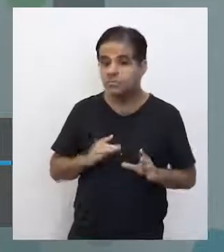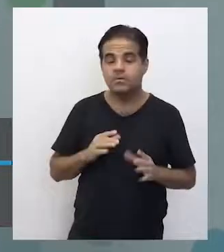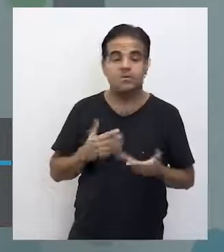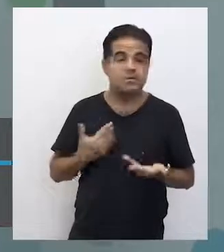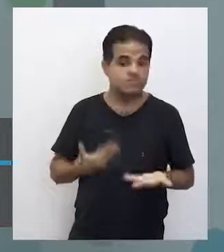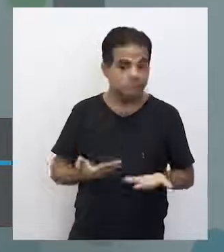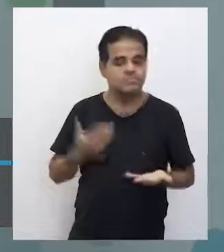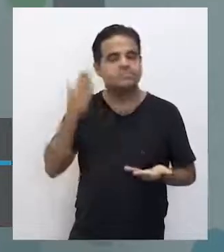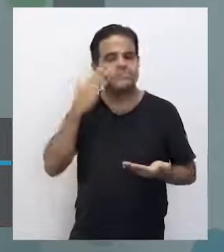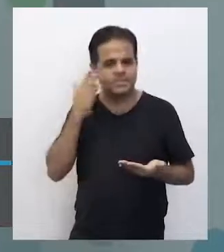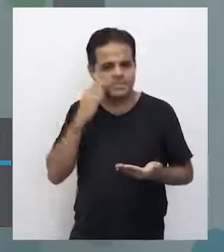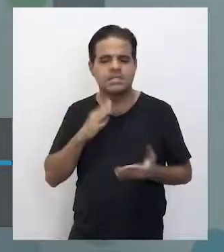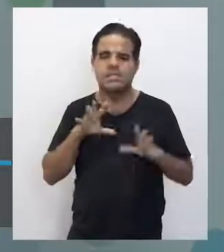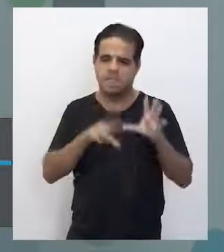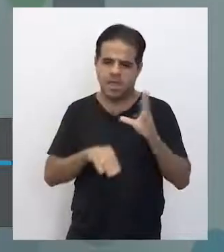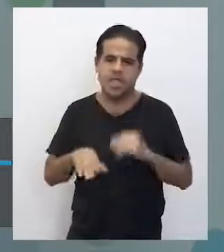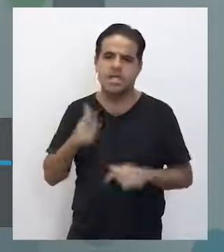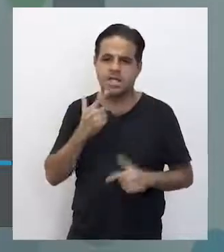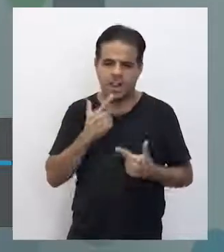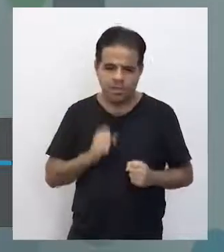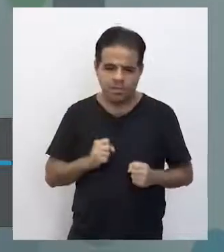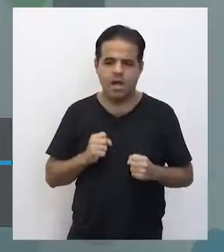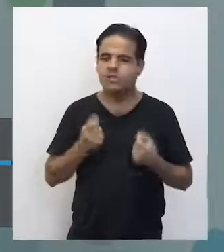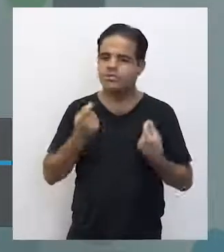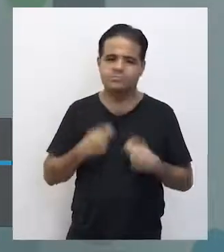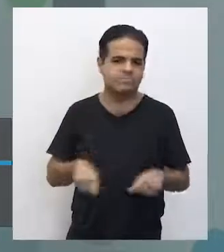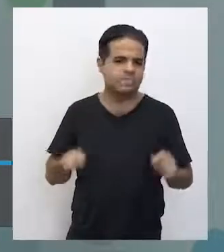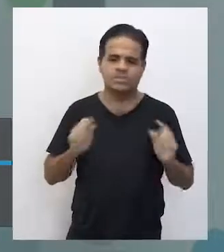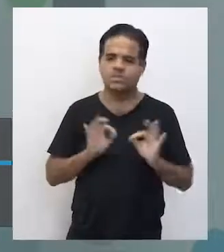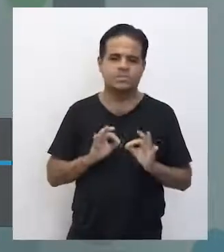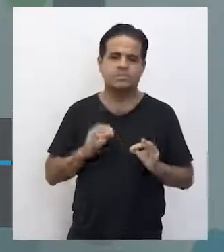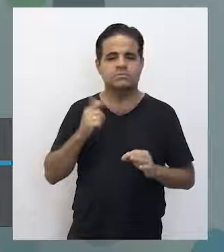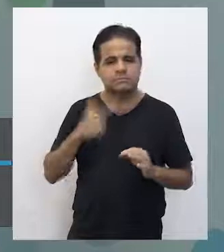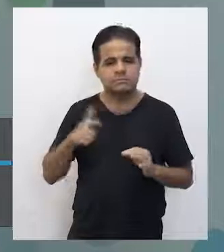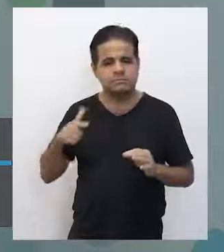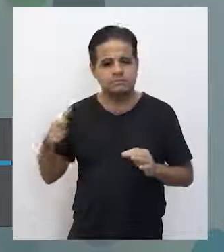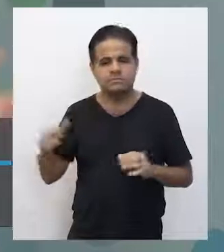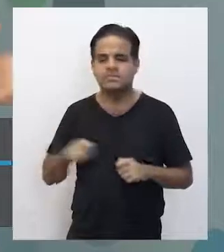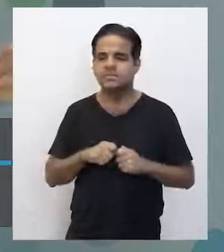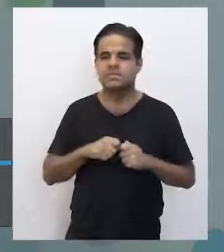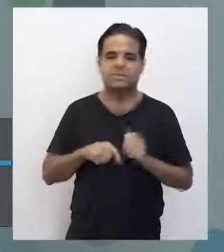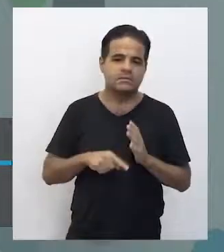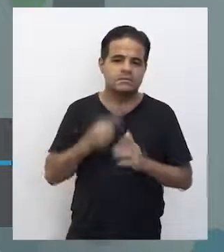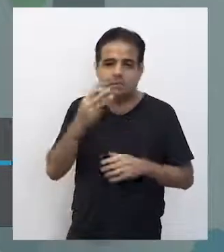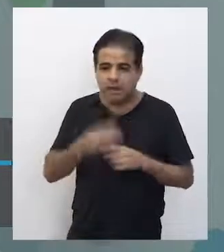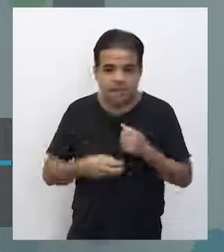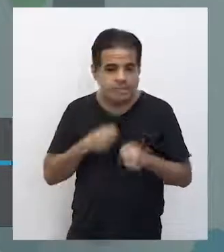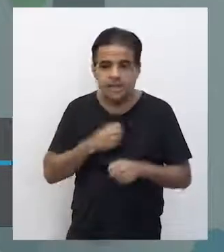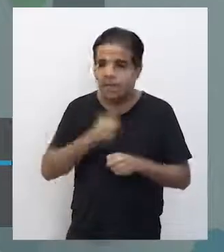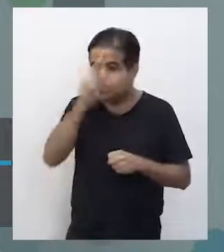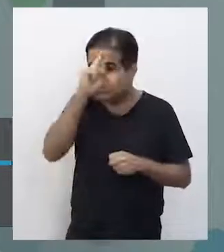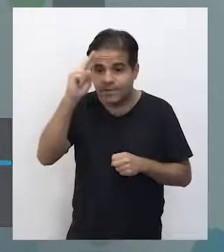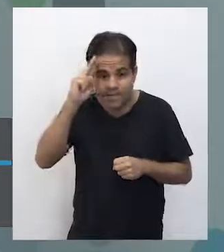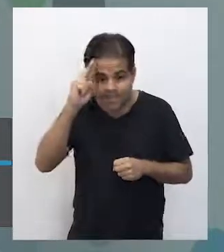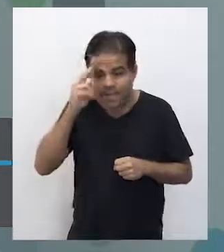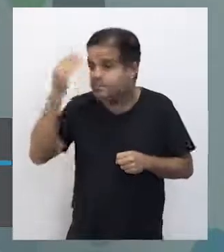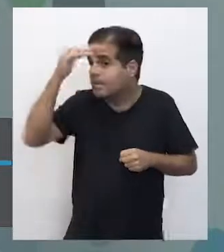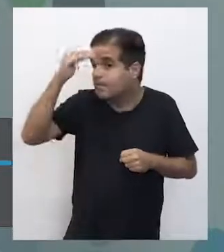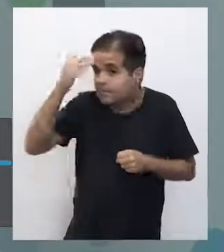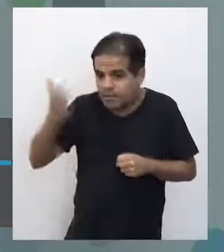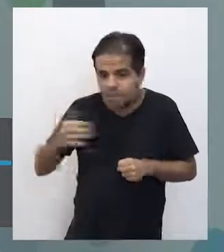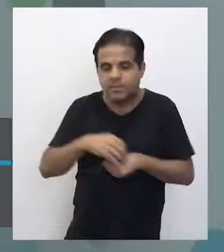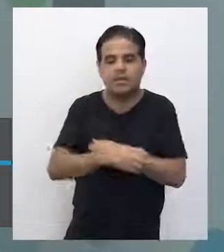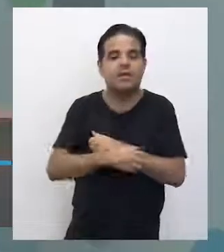sei manejar a linguagem. Eu não preciso ali, muitas vezes, fazer 3 anos de universidade para entender sobre